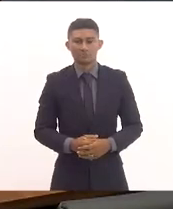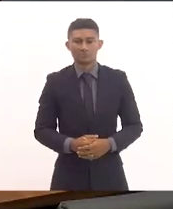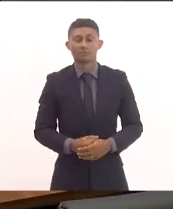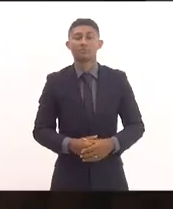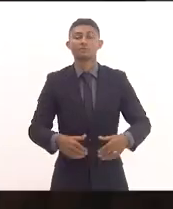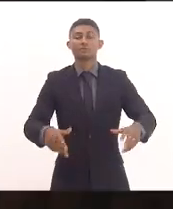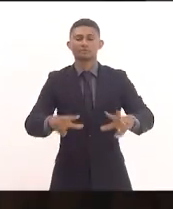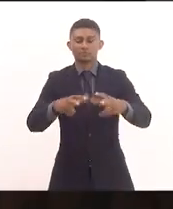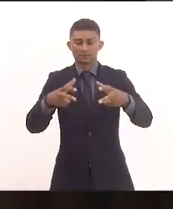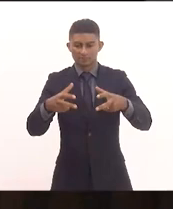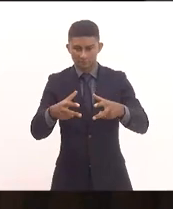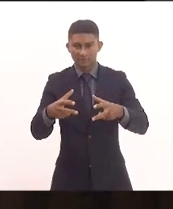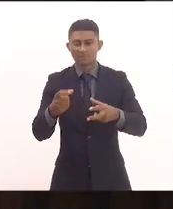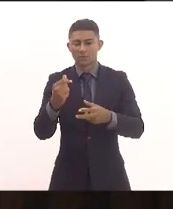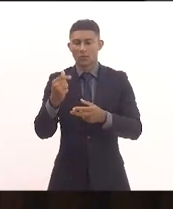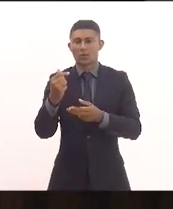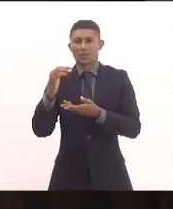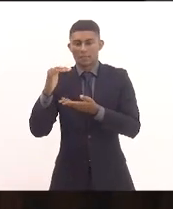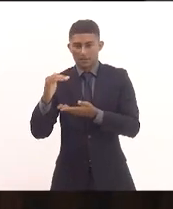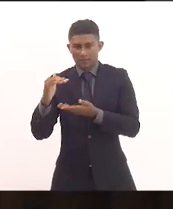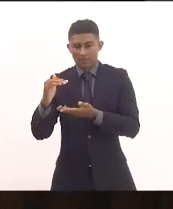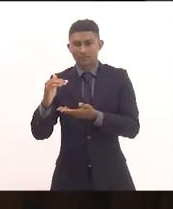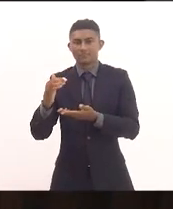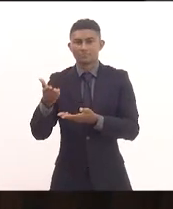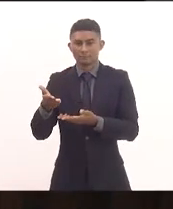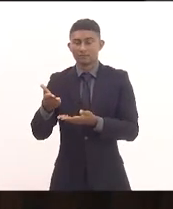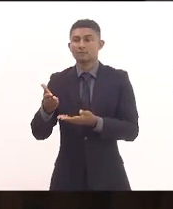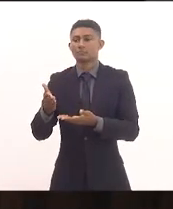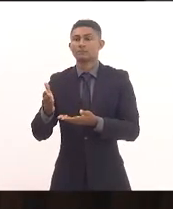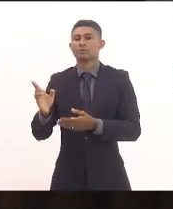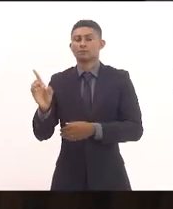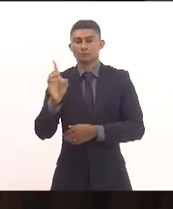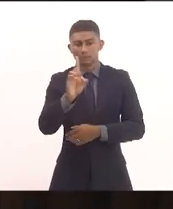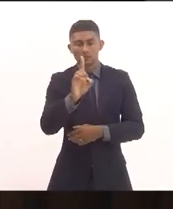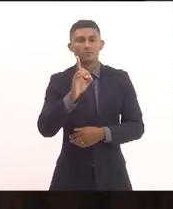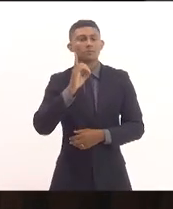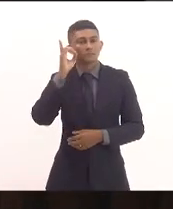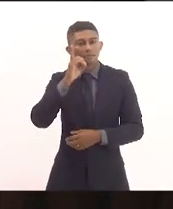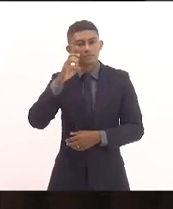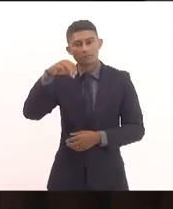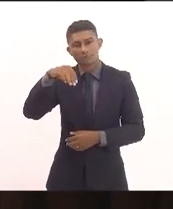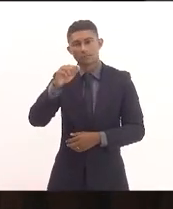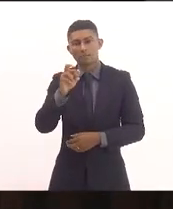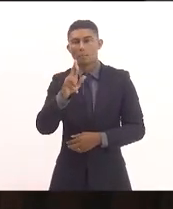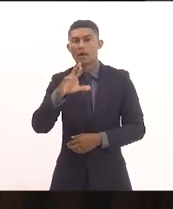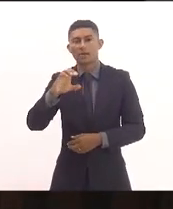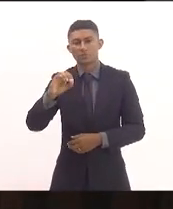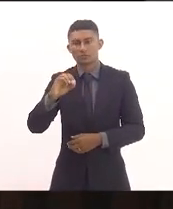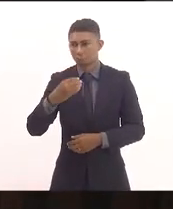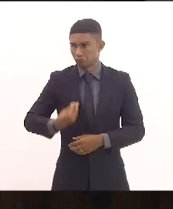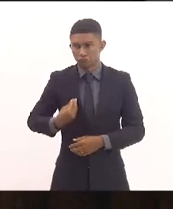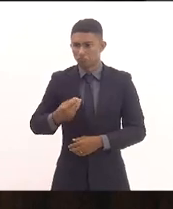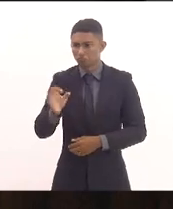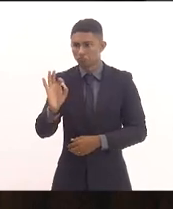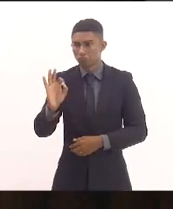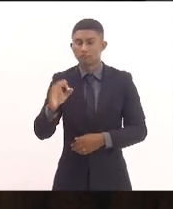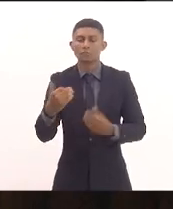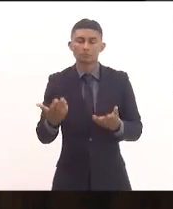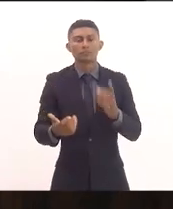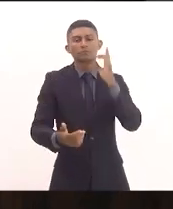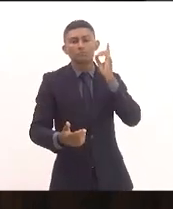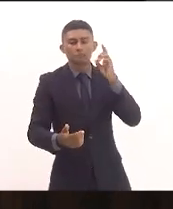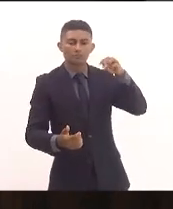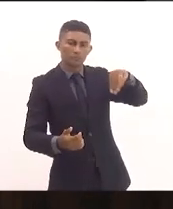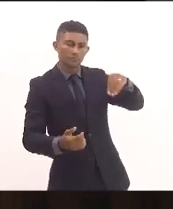Comissão de Orçamento, deputado Márcio Canella, deputado Márcio Canella, deputado Marcos